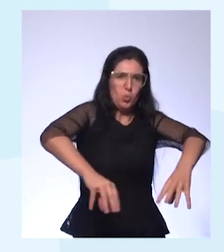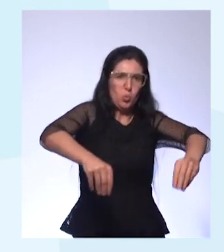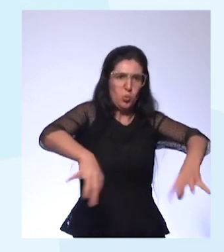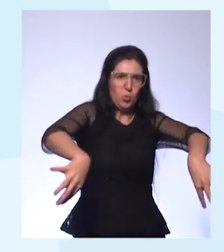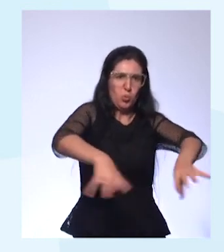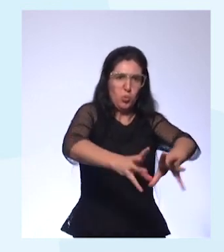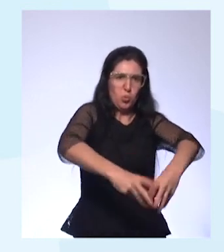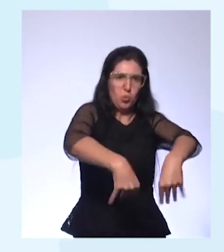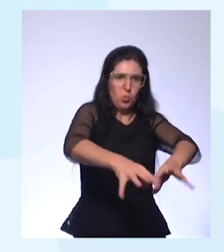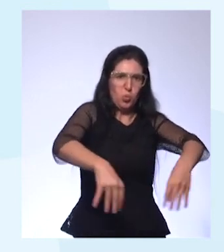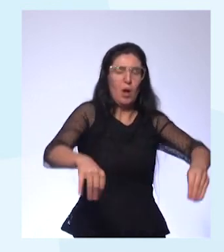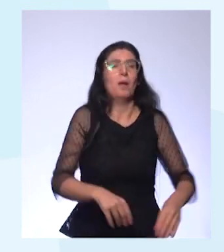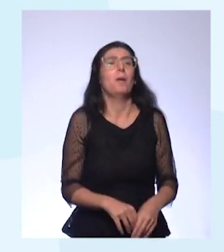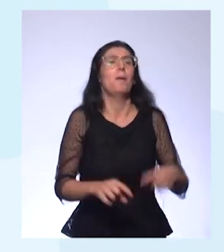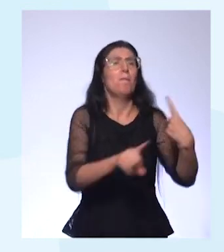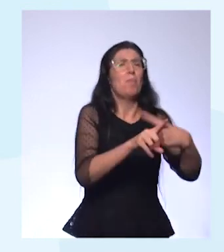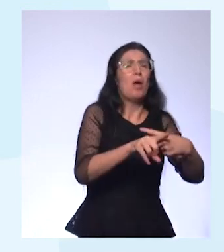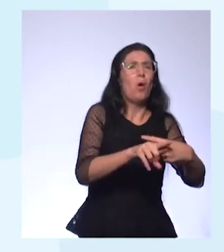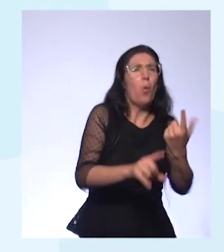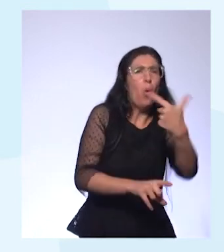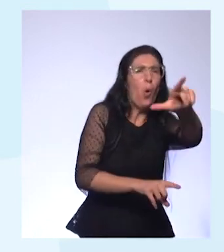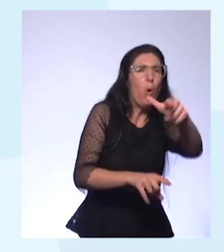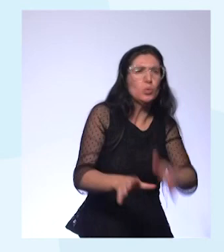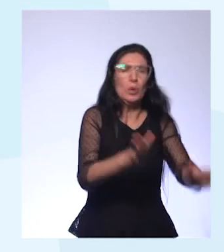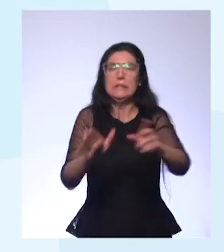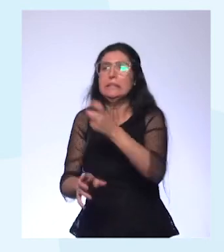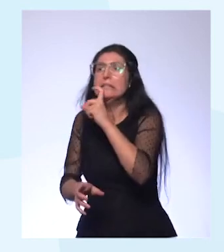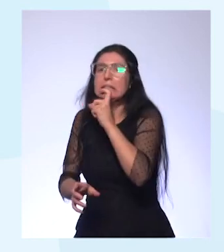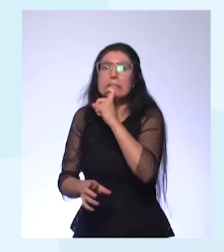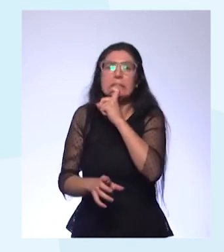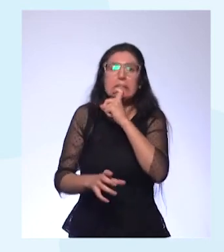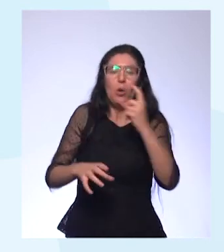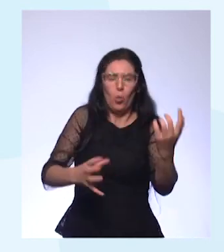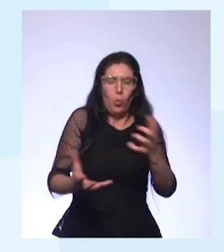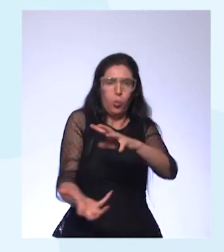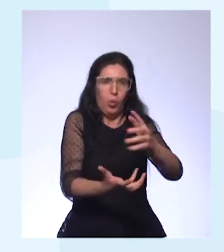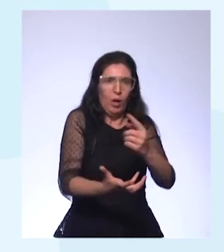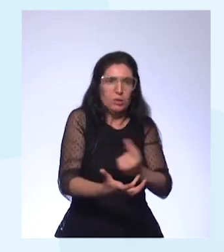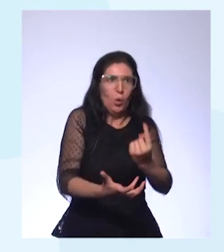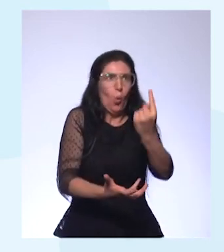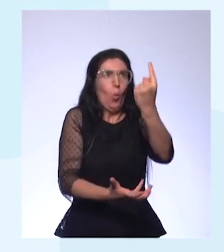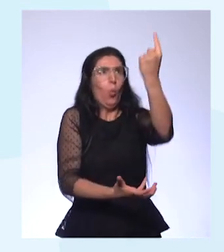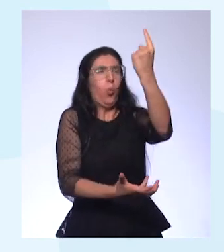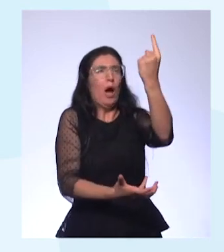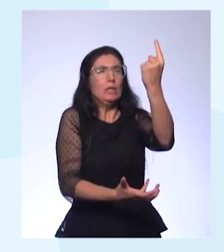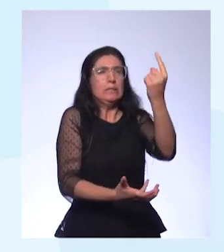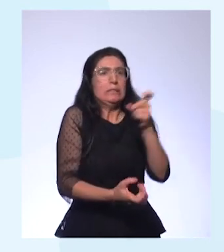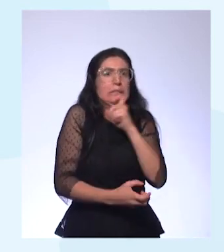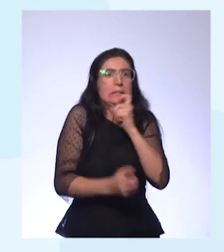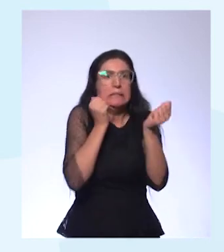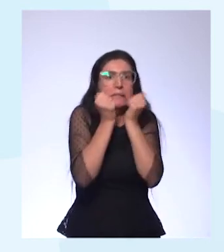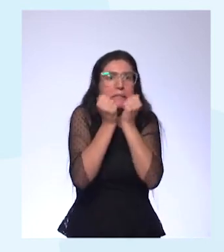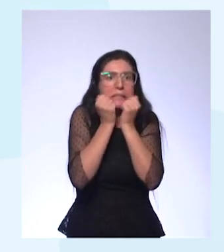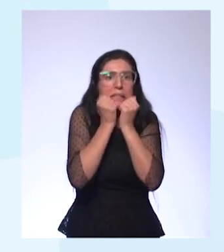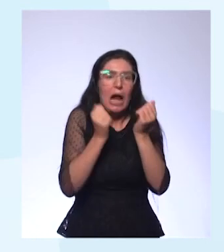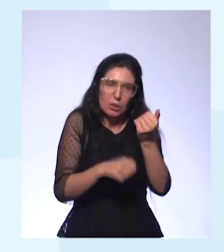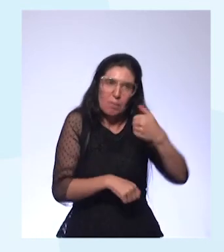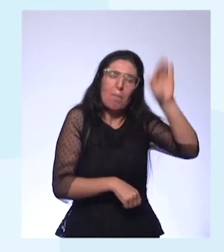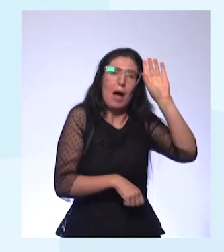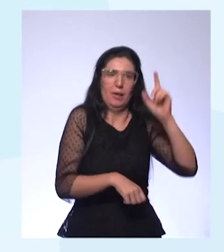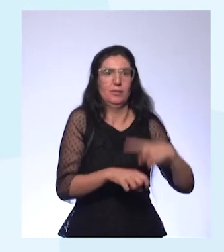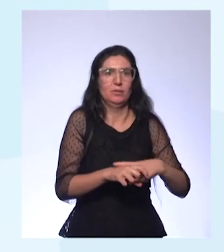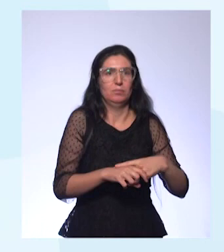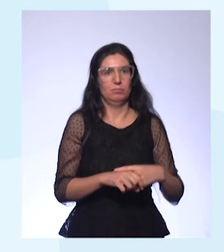ter somente gelo, porque quanto maior a latitude, mais frio vai ser, tudo bem? Já vamos para a próxima aí, que é a